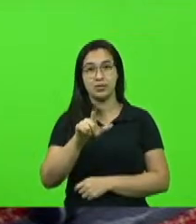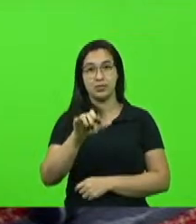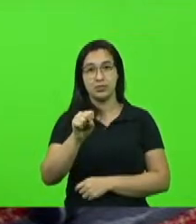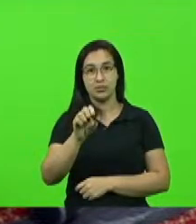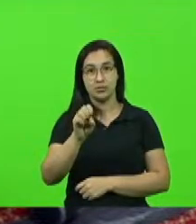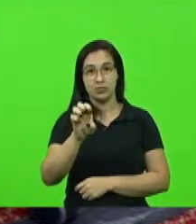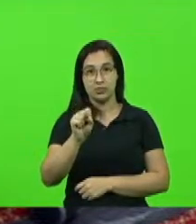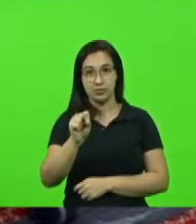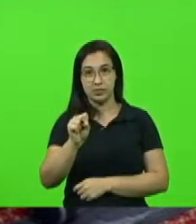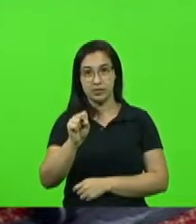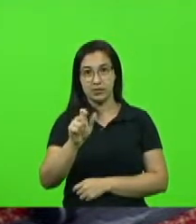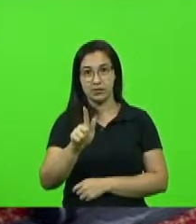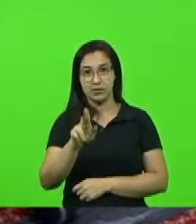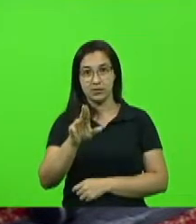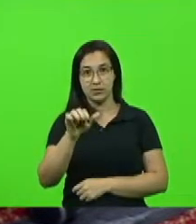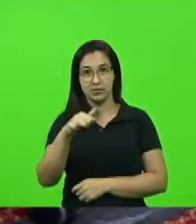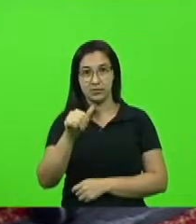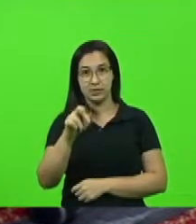anunciar. Muito obrigado.